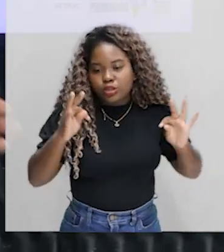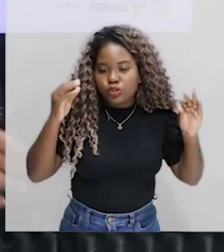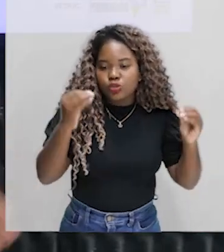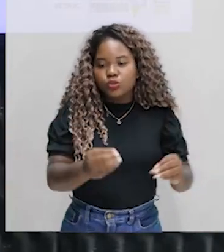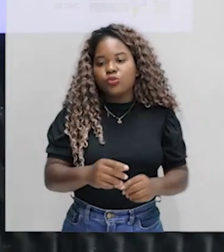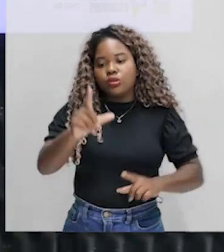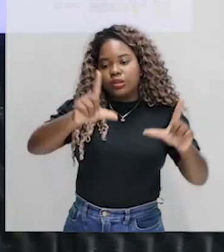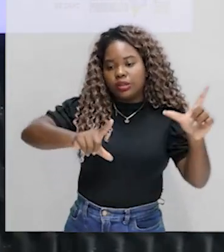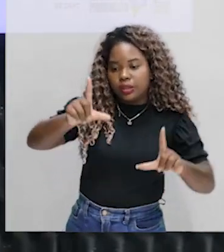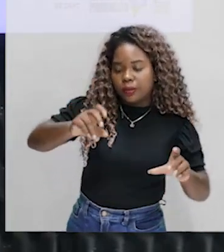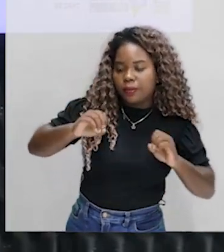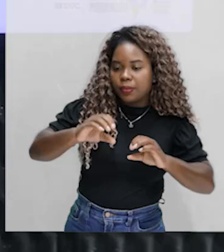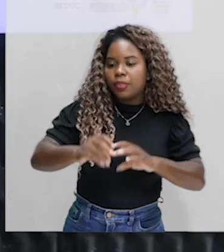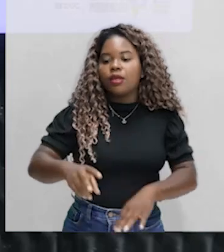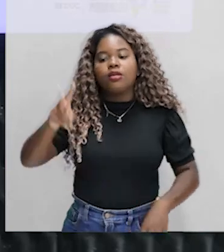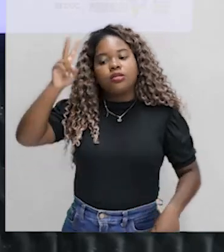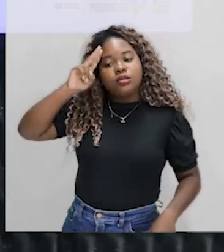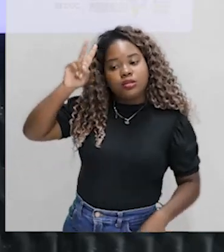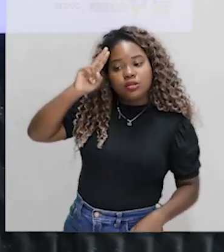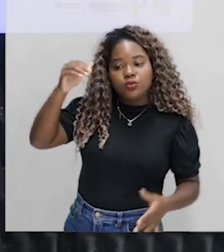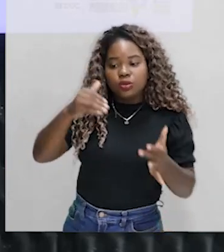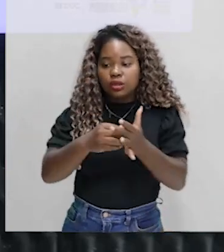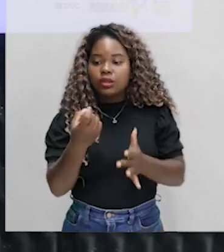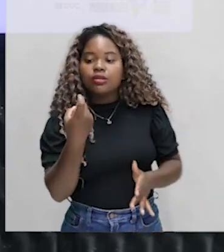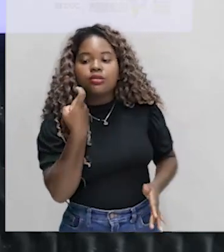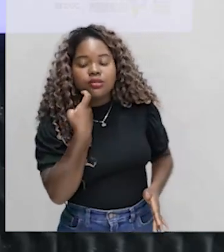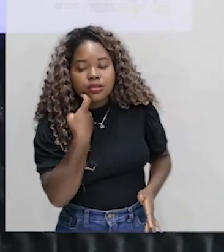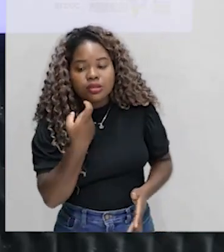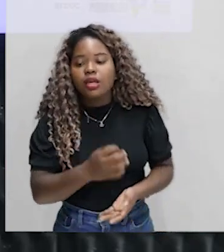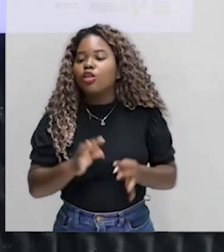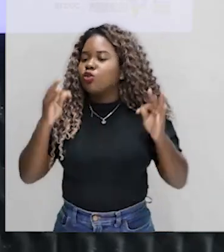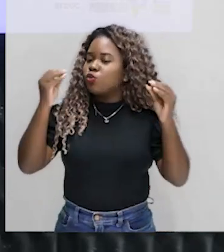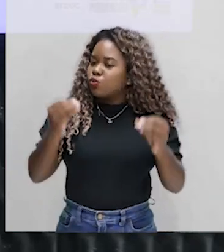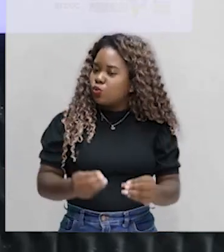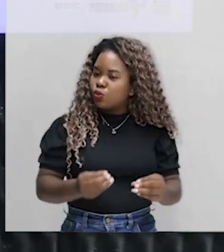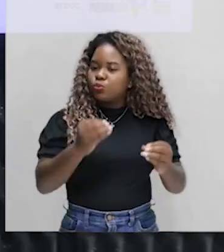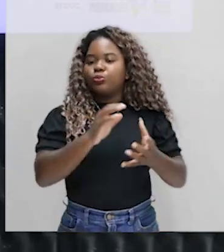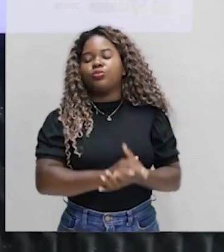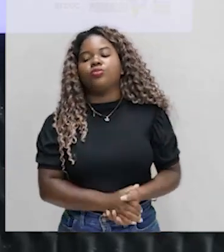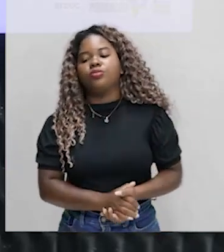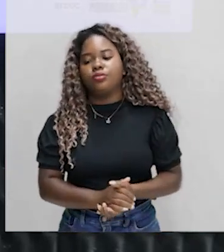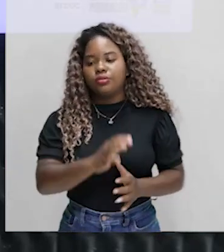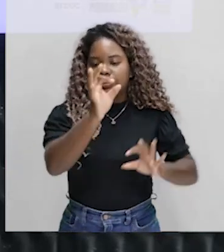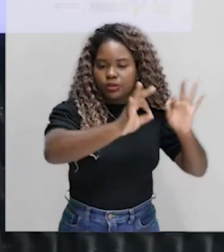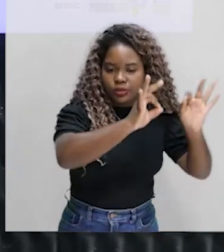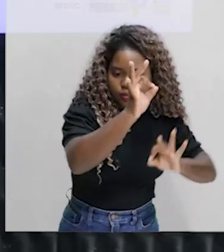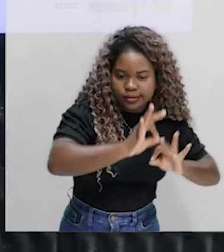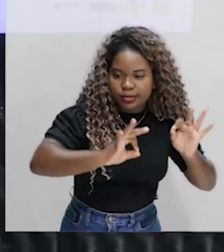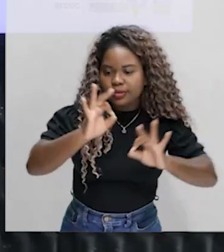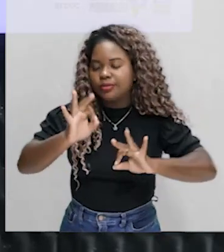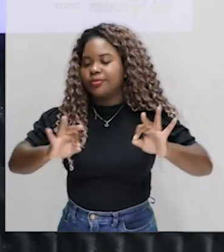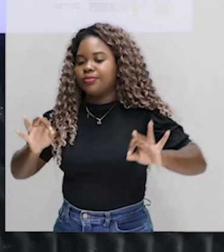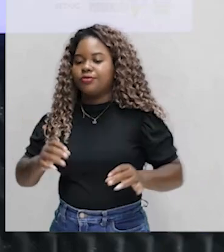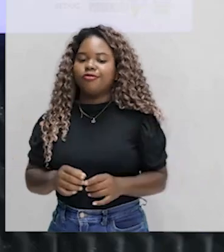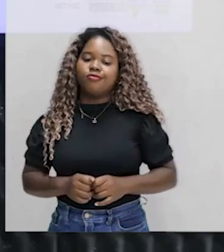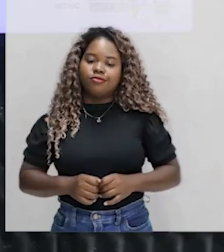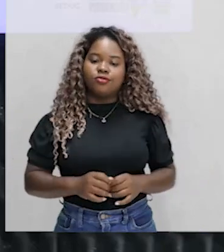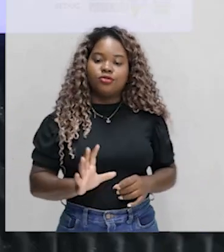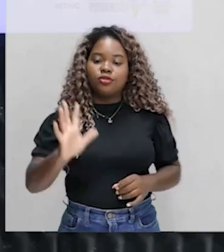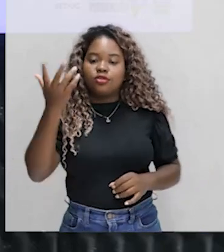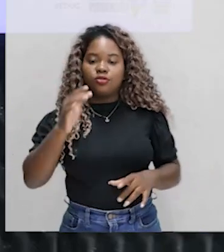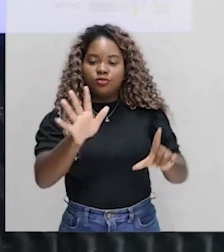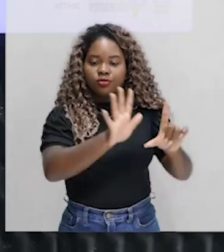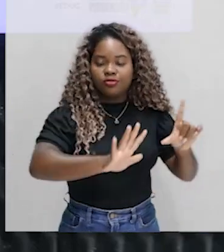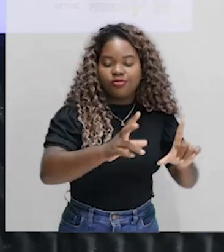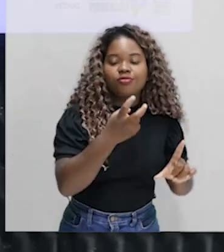Educação de segunda a sexta, tá certo? Toda a nossa programação. Você acompanha lá e as ações da plataforma